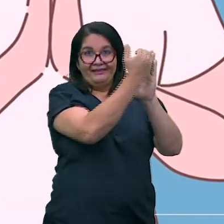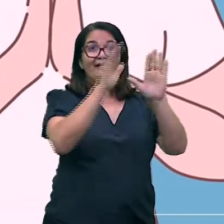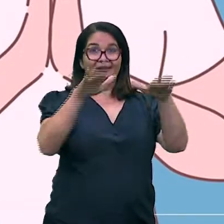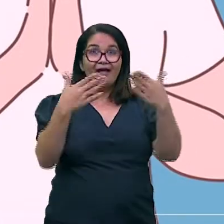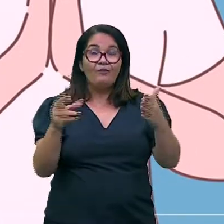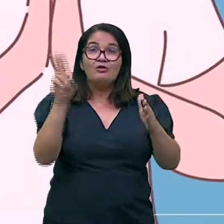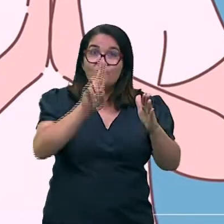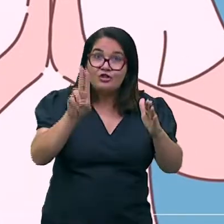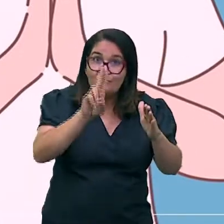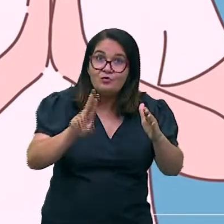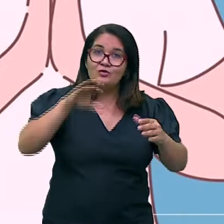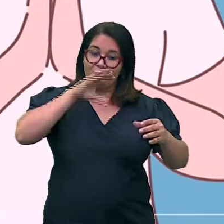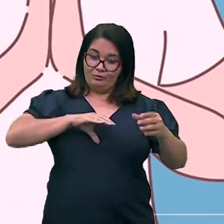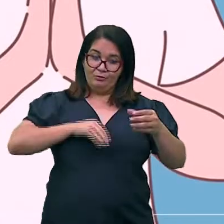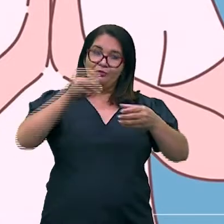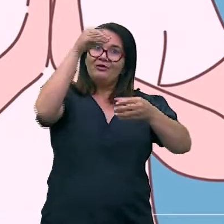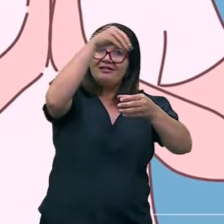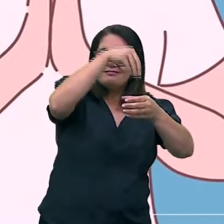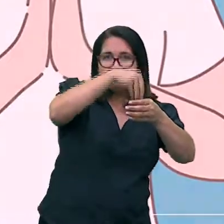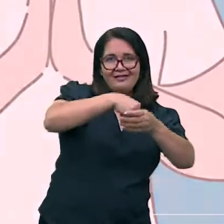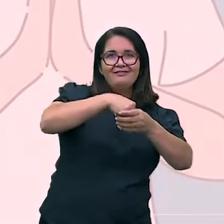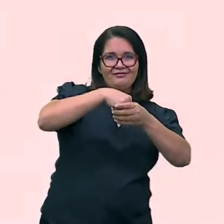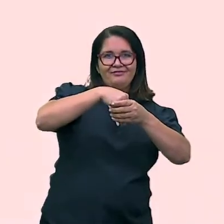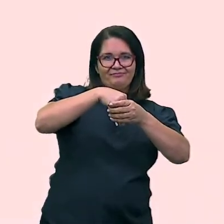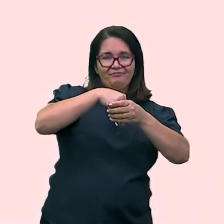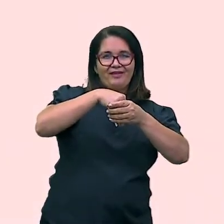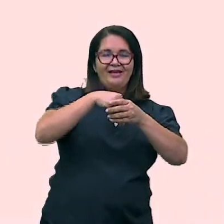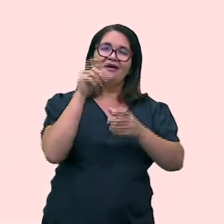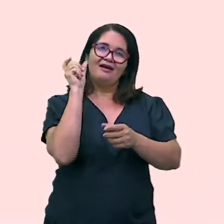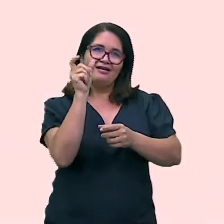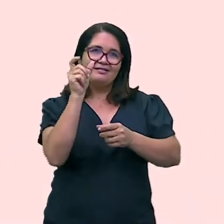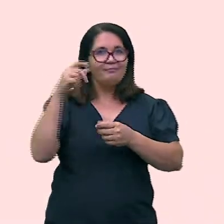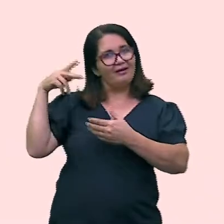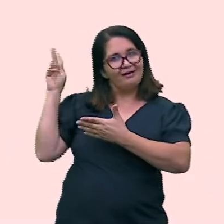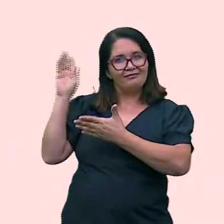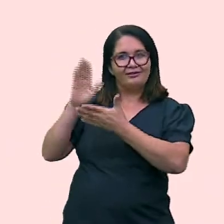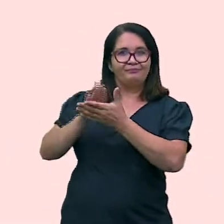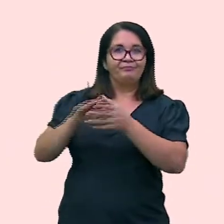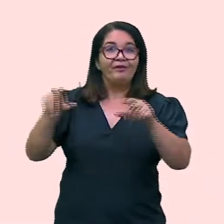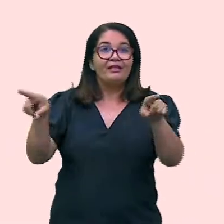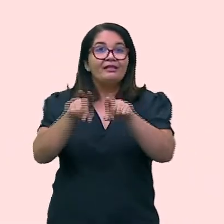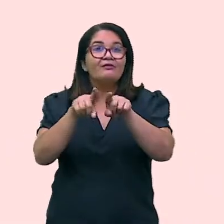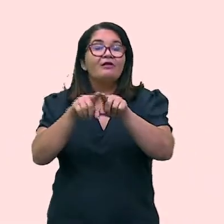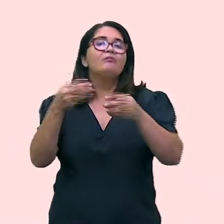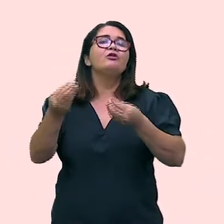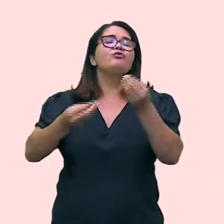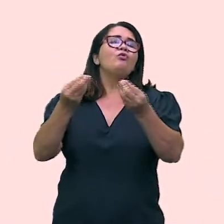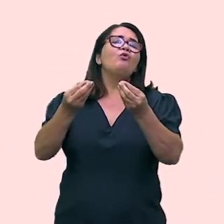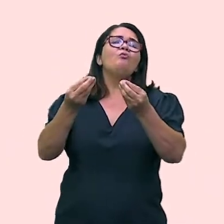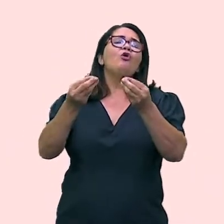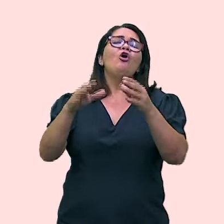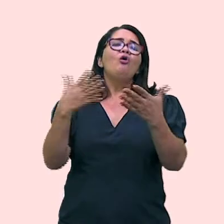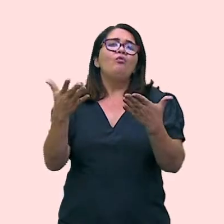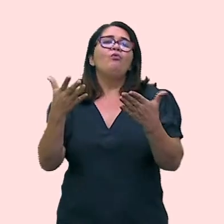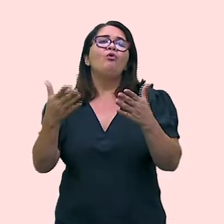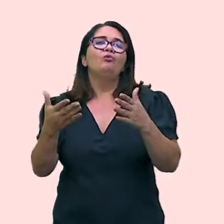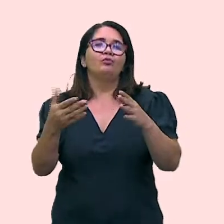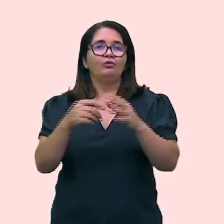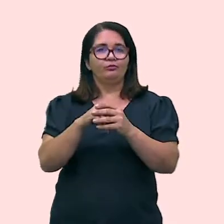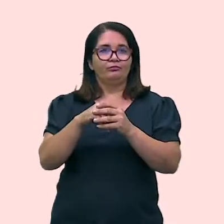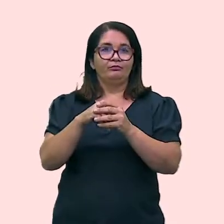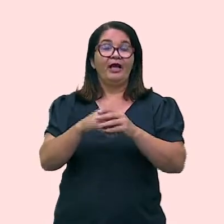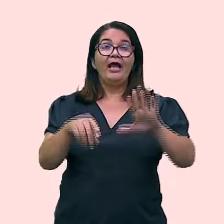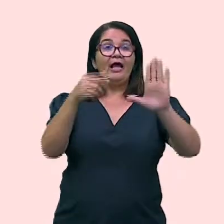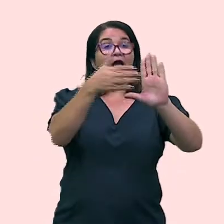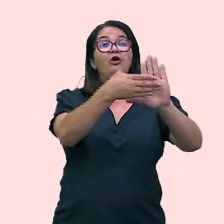Agora veremos o eufemismo, que é utilizado para suavizar o discurso, como podemos ver